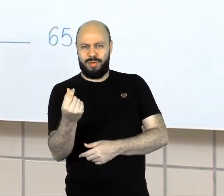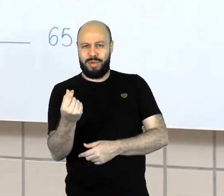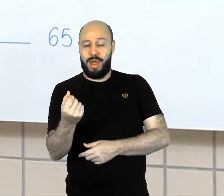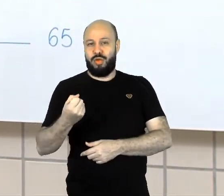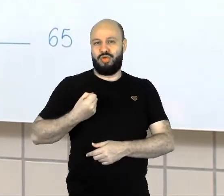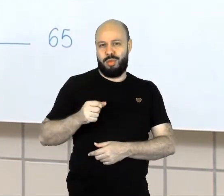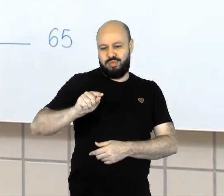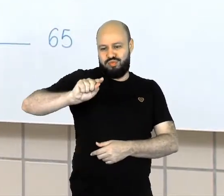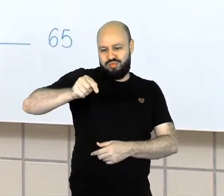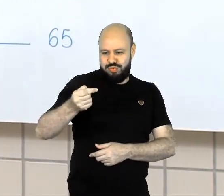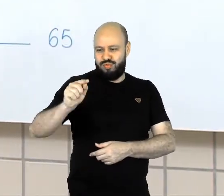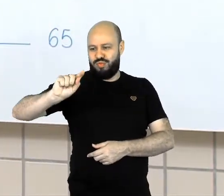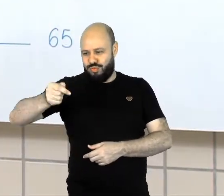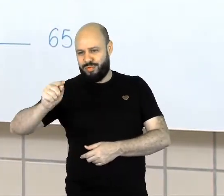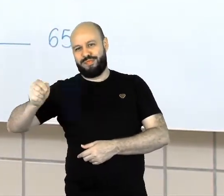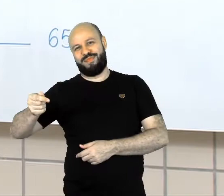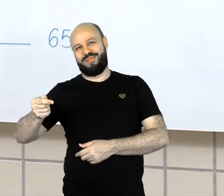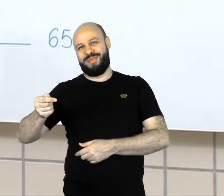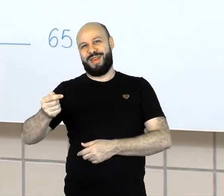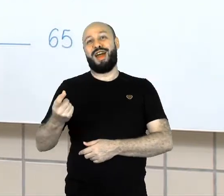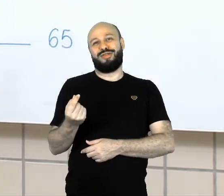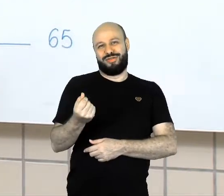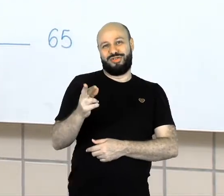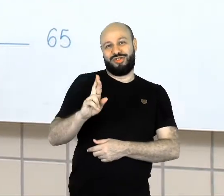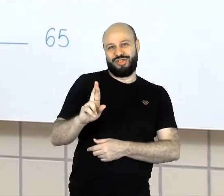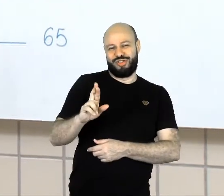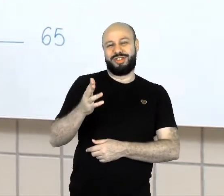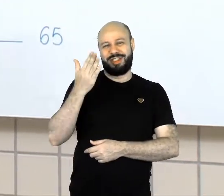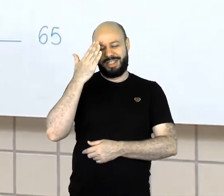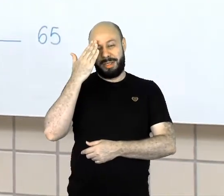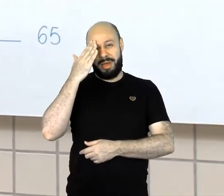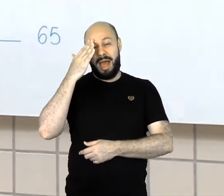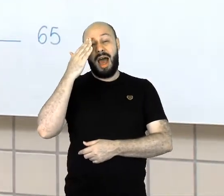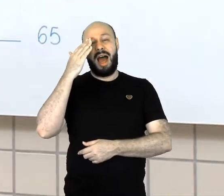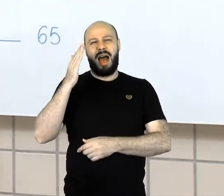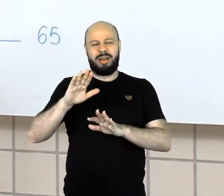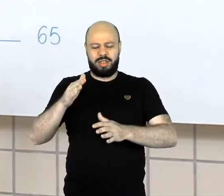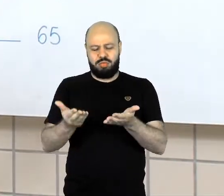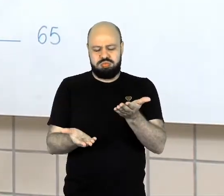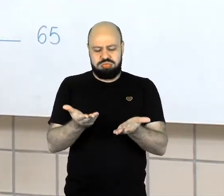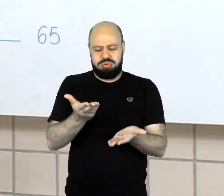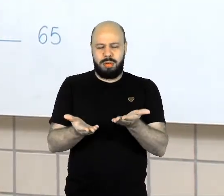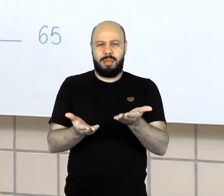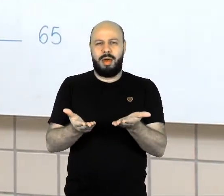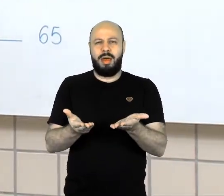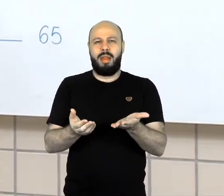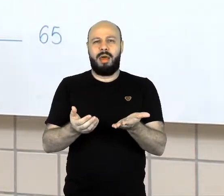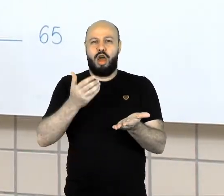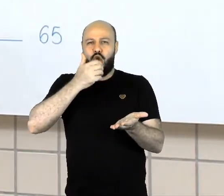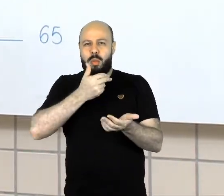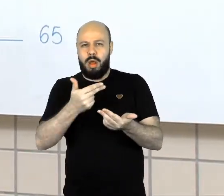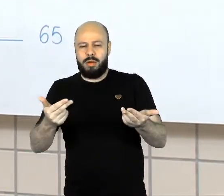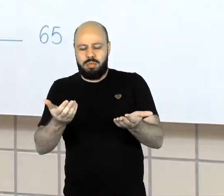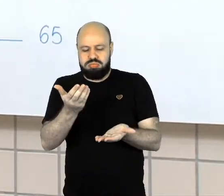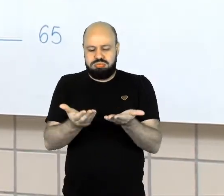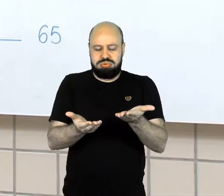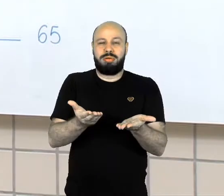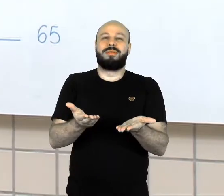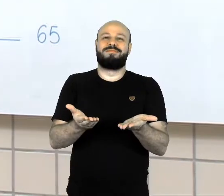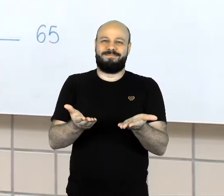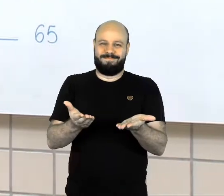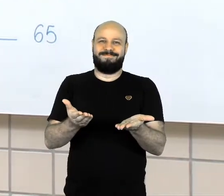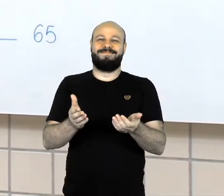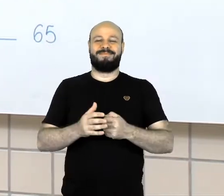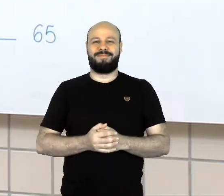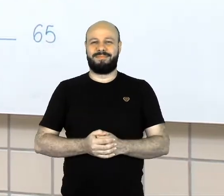que é o nosso dinheiro. Quando vamos pesar algum alimento e em muitas outras situações. Nós aprendemos